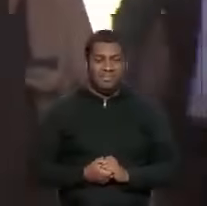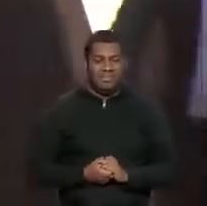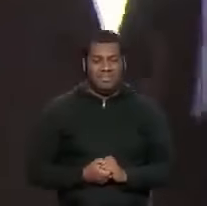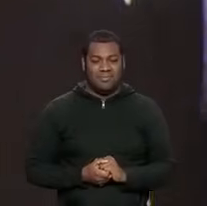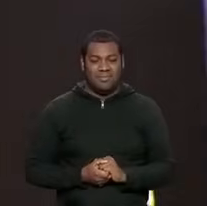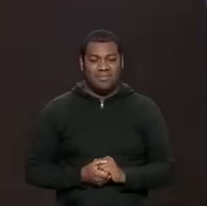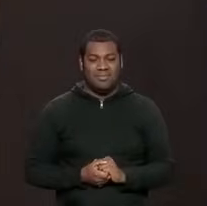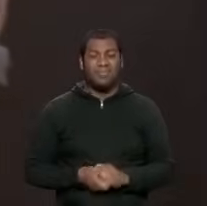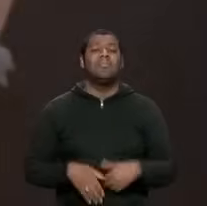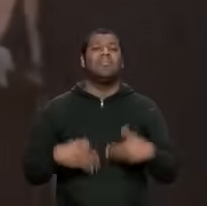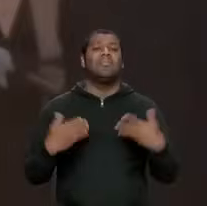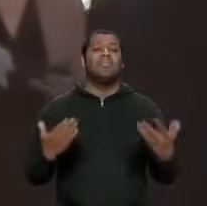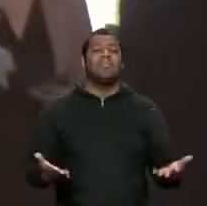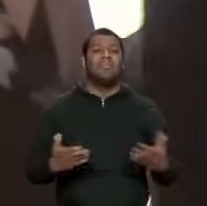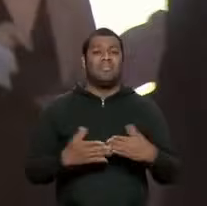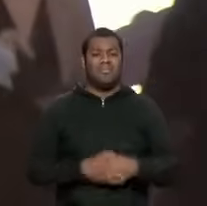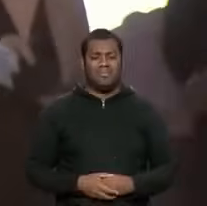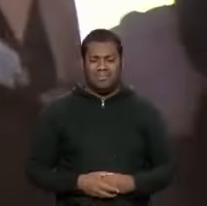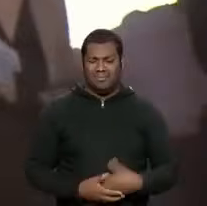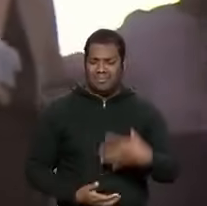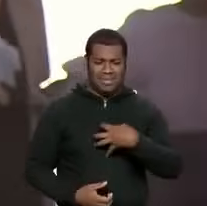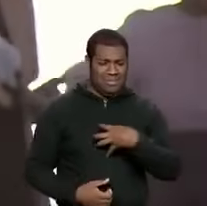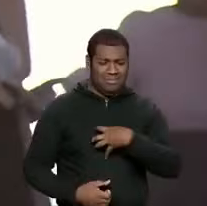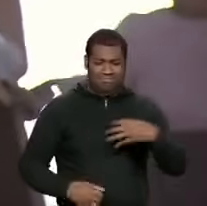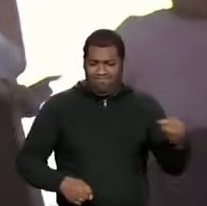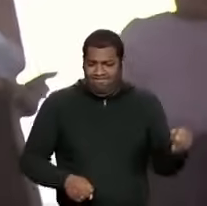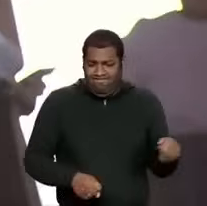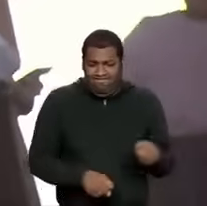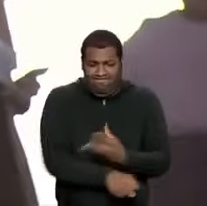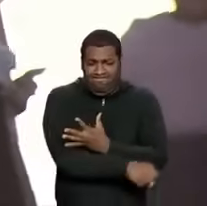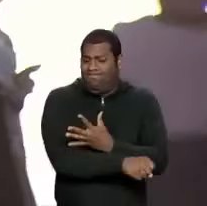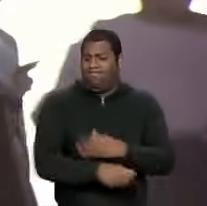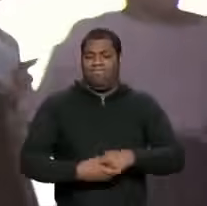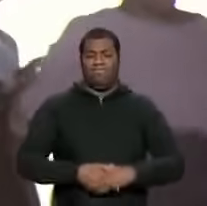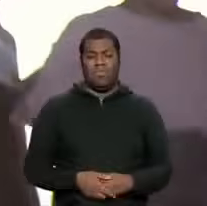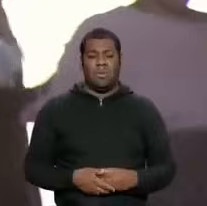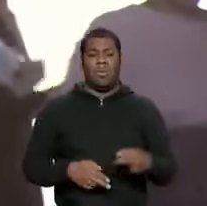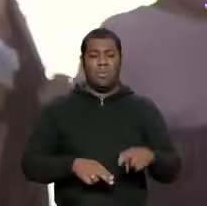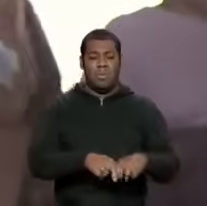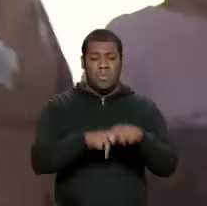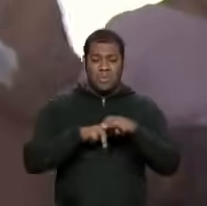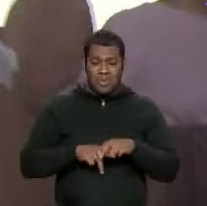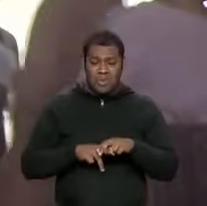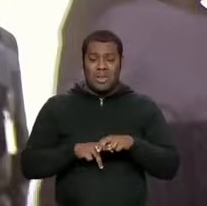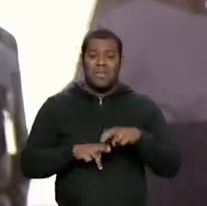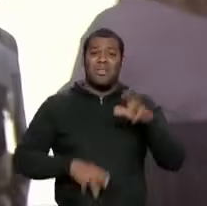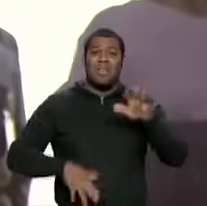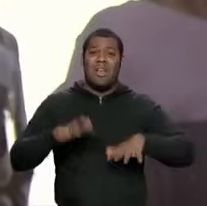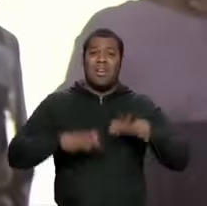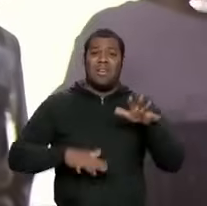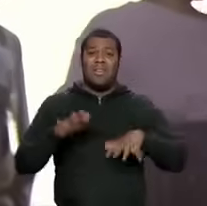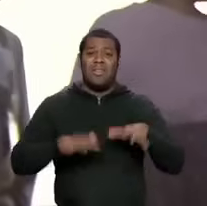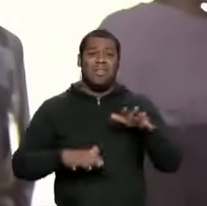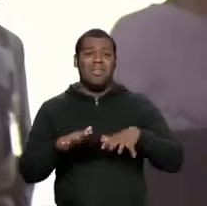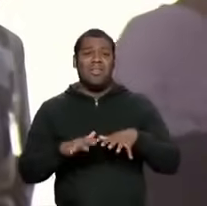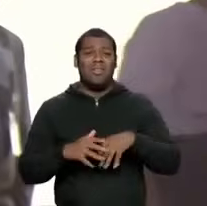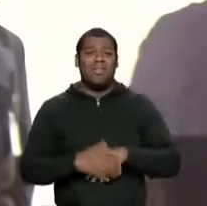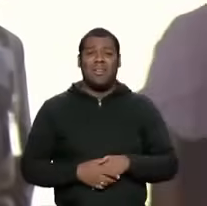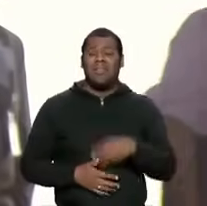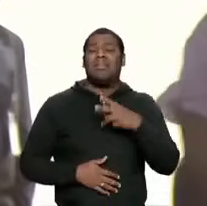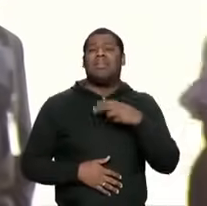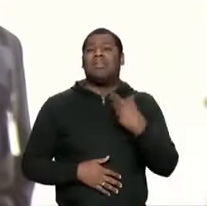Gente é muita emoção nesse momento por isso que às vezes fala Quero